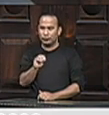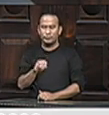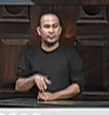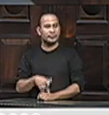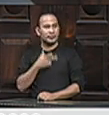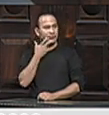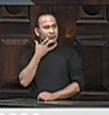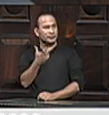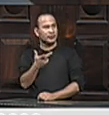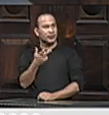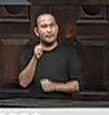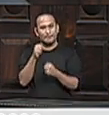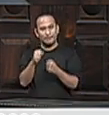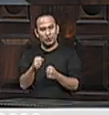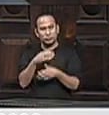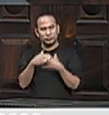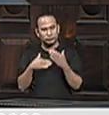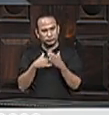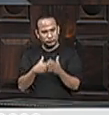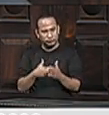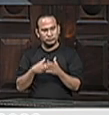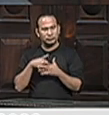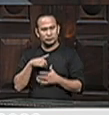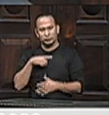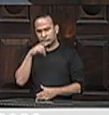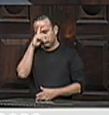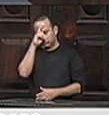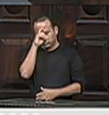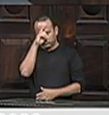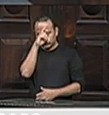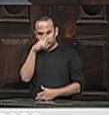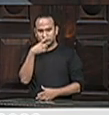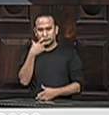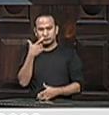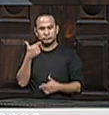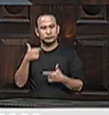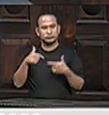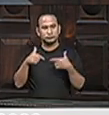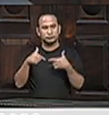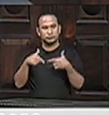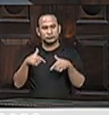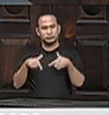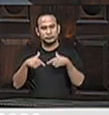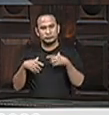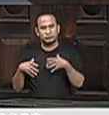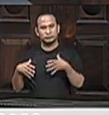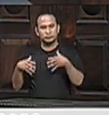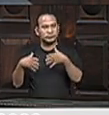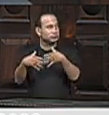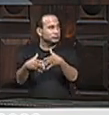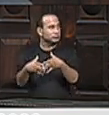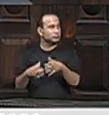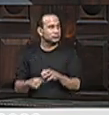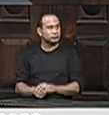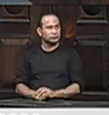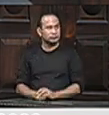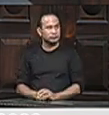trabalhadores. Homenageia uma categoria importante, é o Dia do